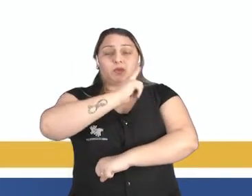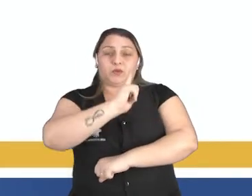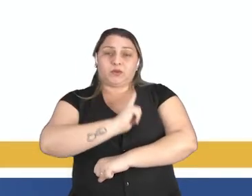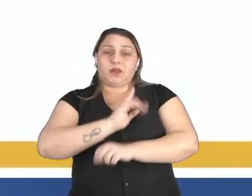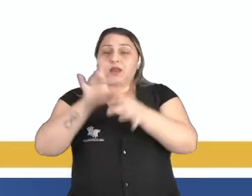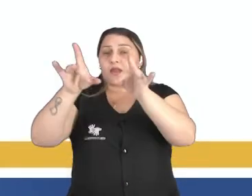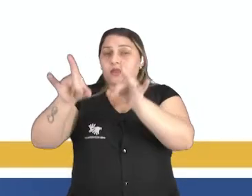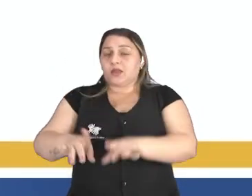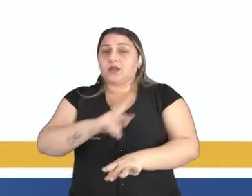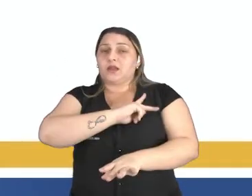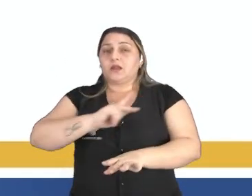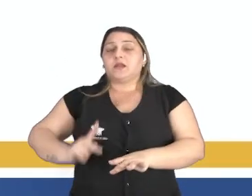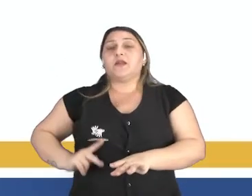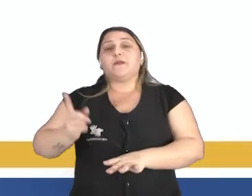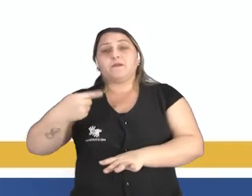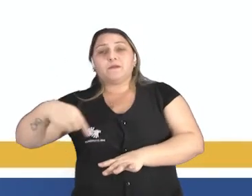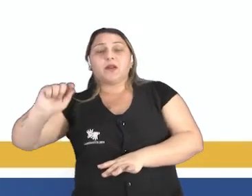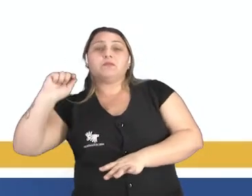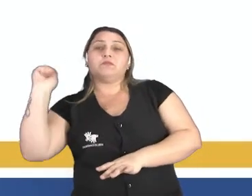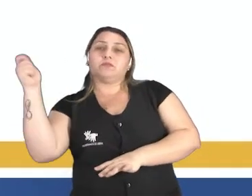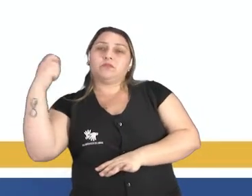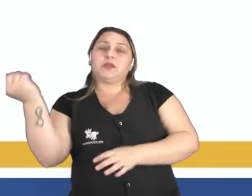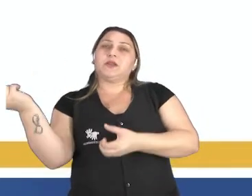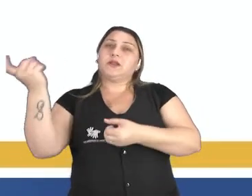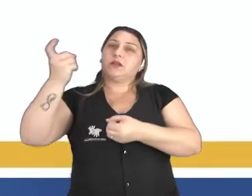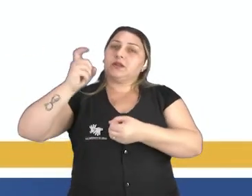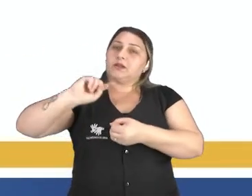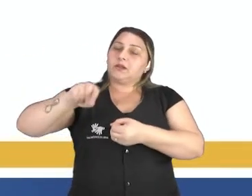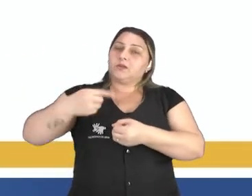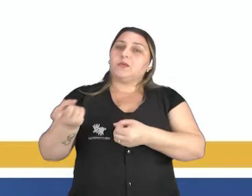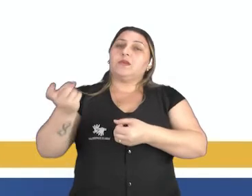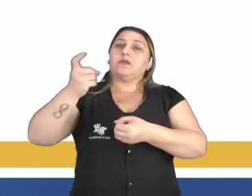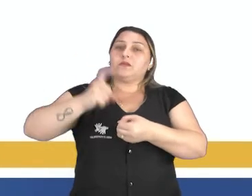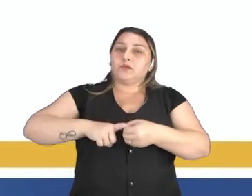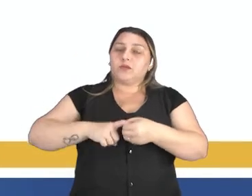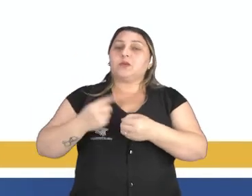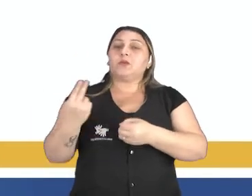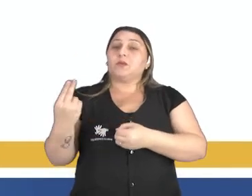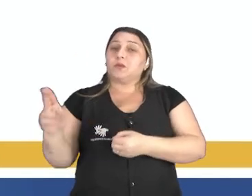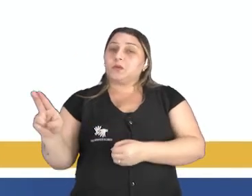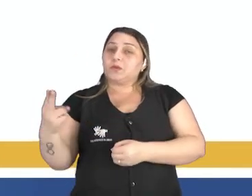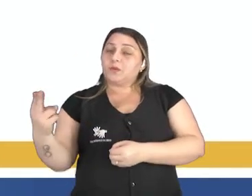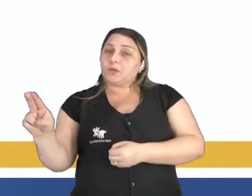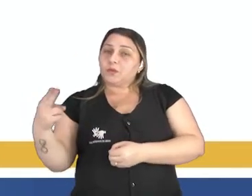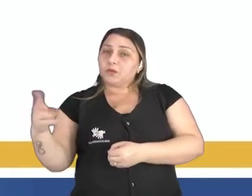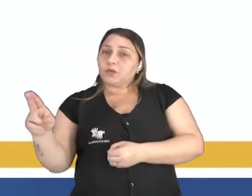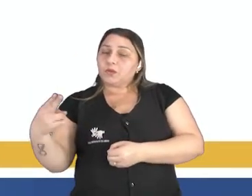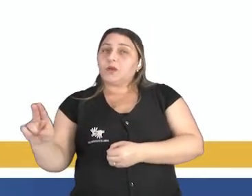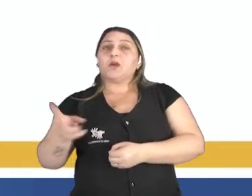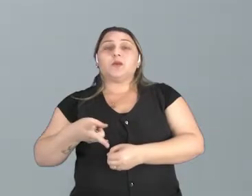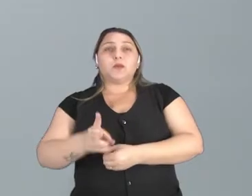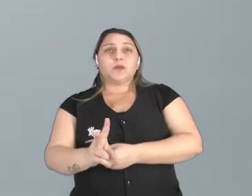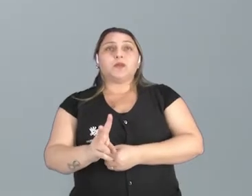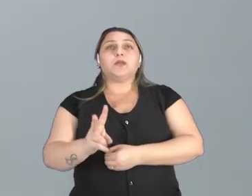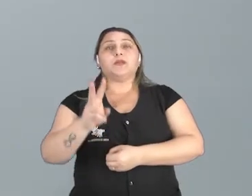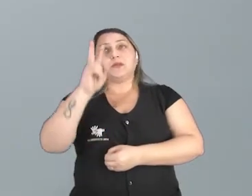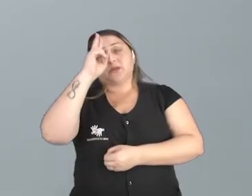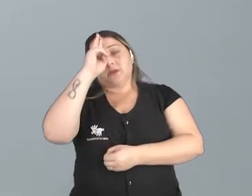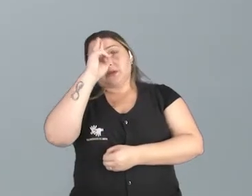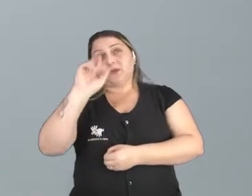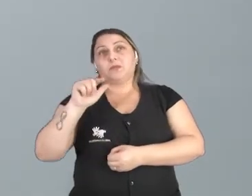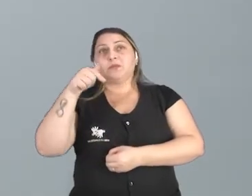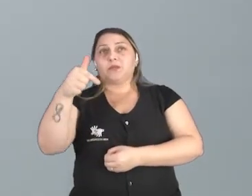do Brasil, vai para Rio Grande do Sul e depois ele vai ter exílio no Uruguai, tá bom, pessoal? Mas aí a gente vai continuar essa história na